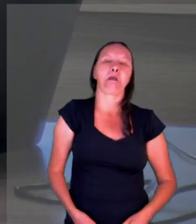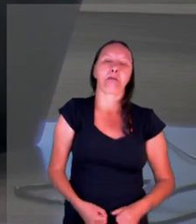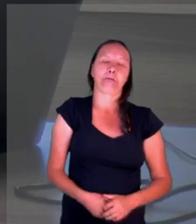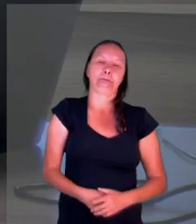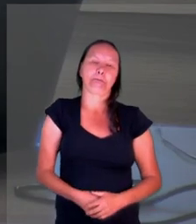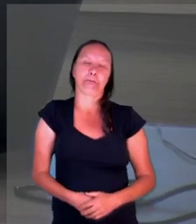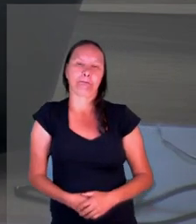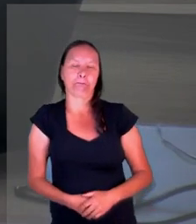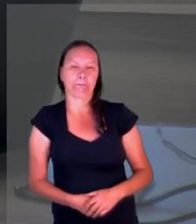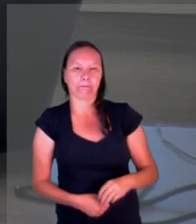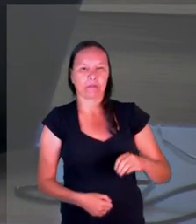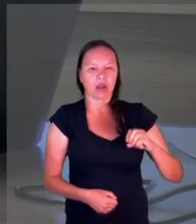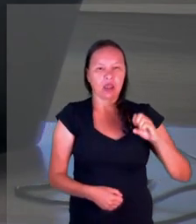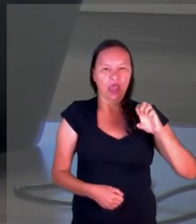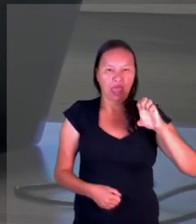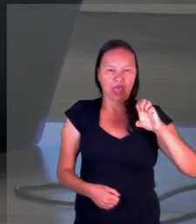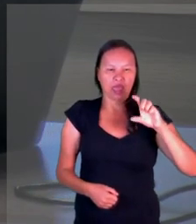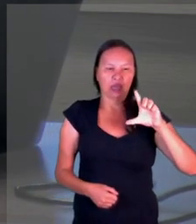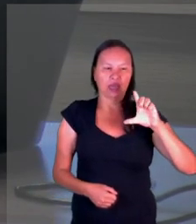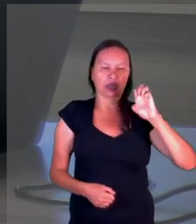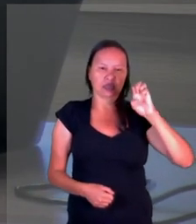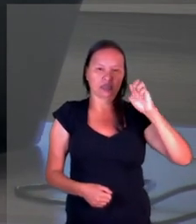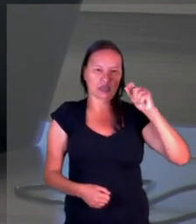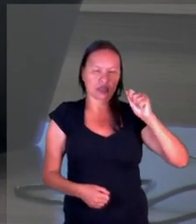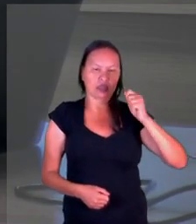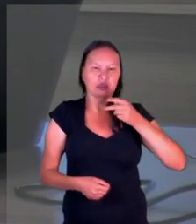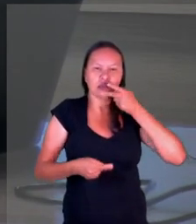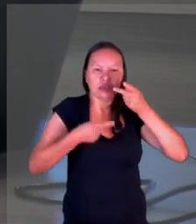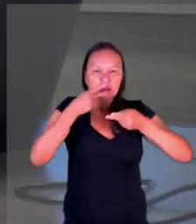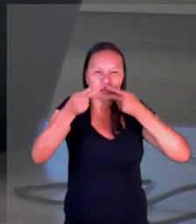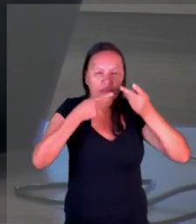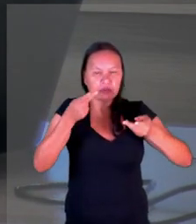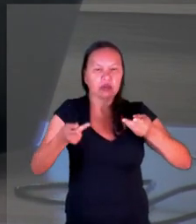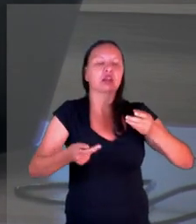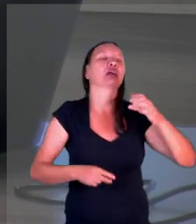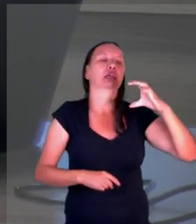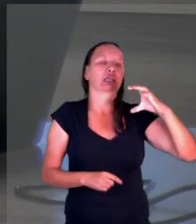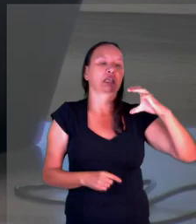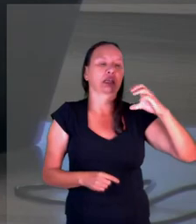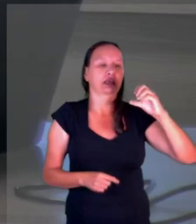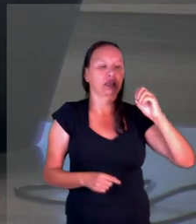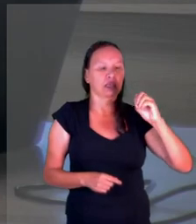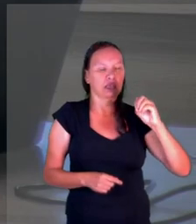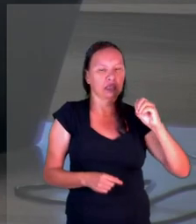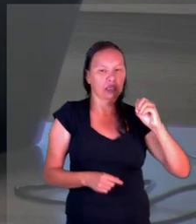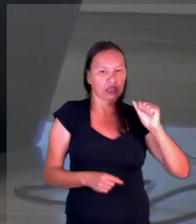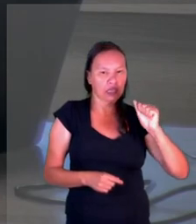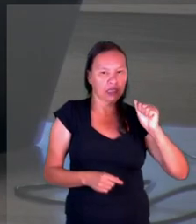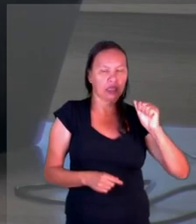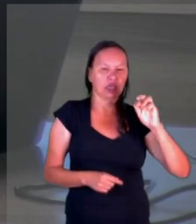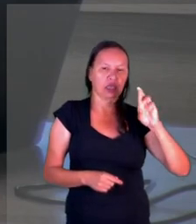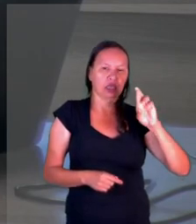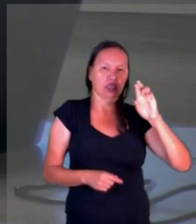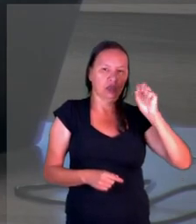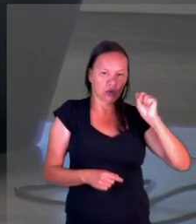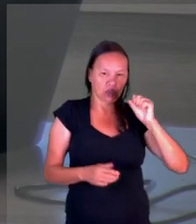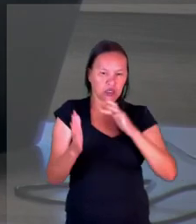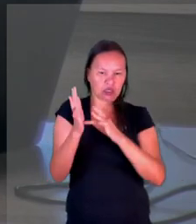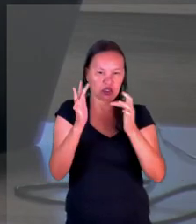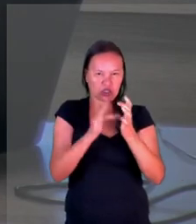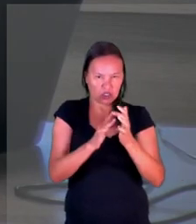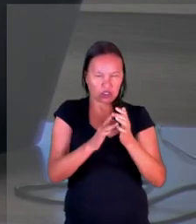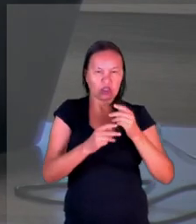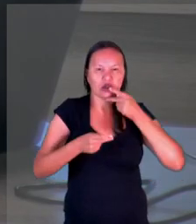Elisiane citou a Carolina Maria de Jesus e ela nos